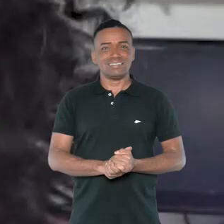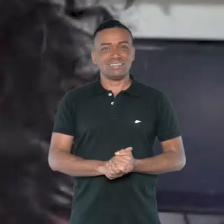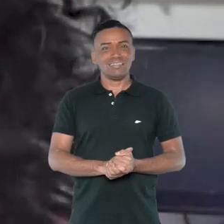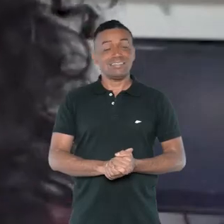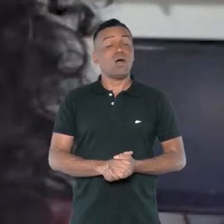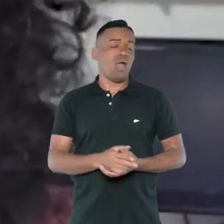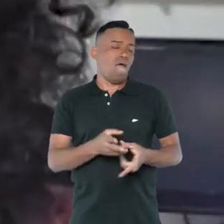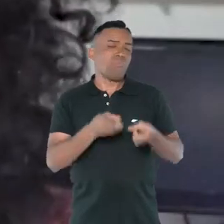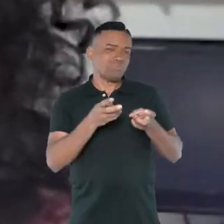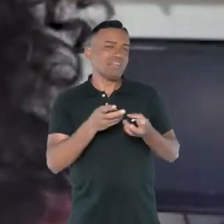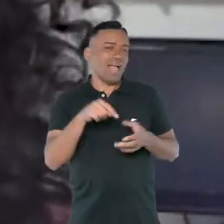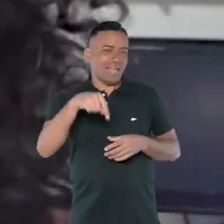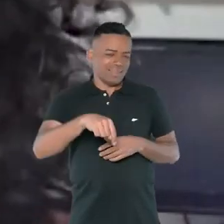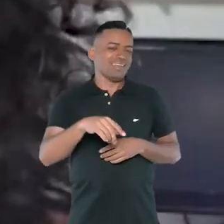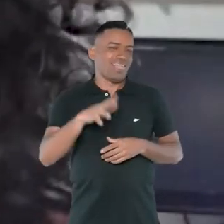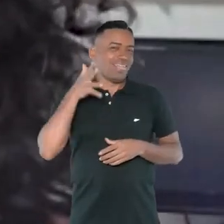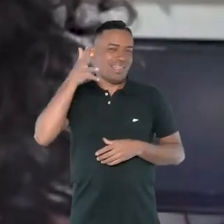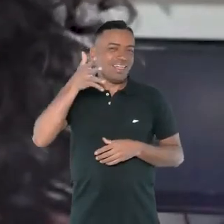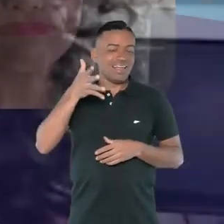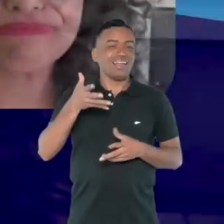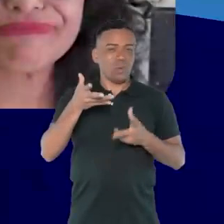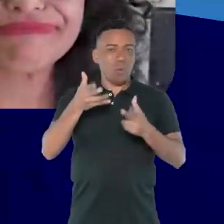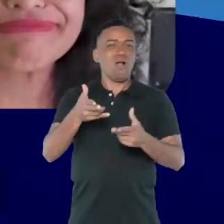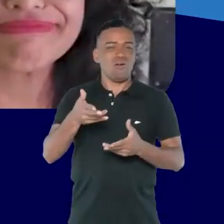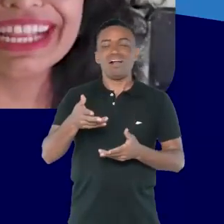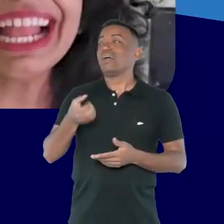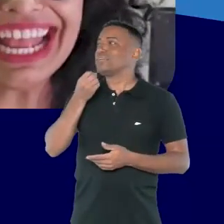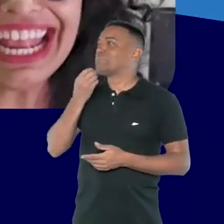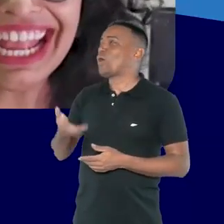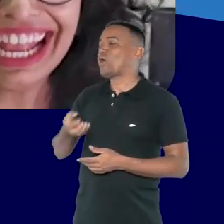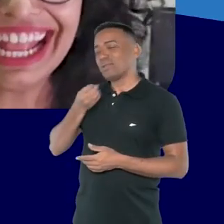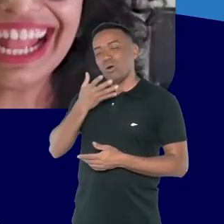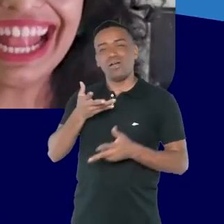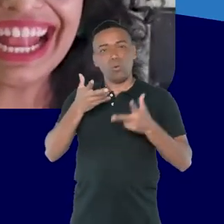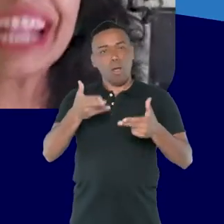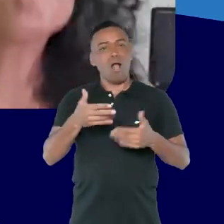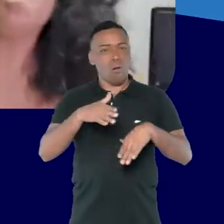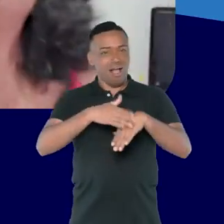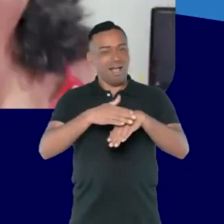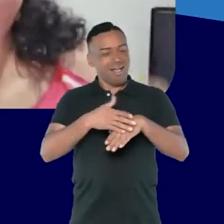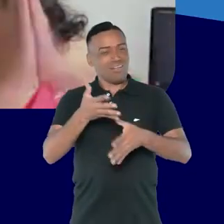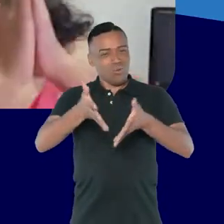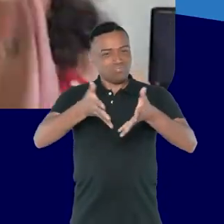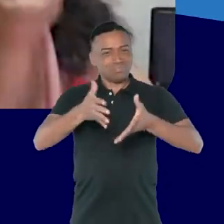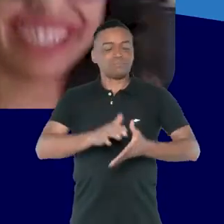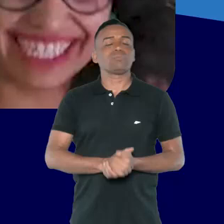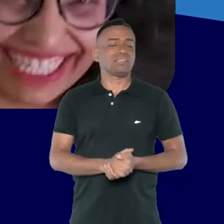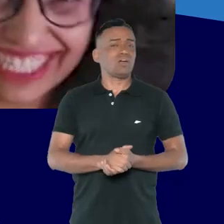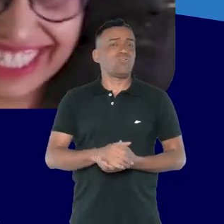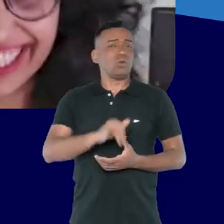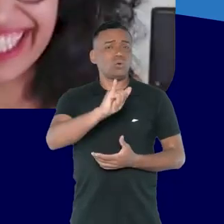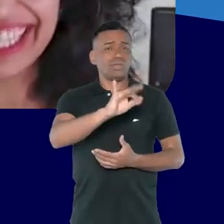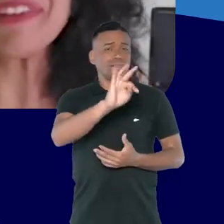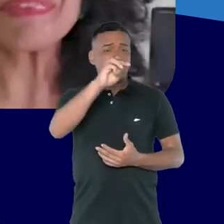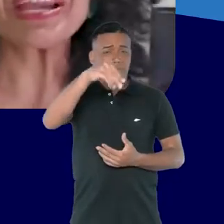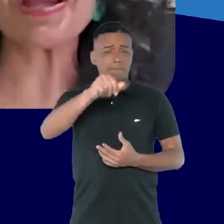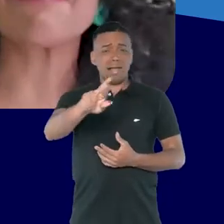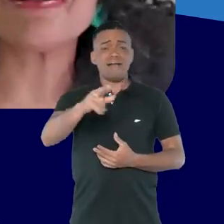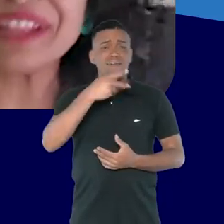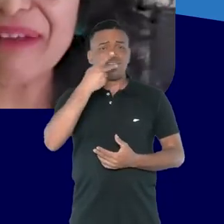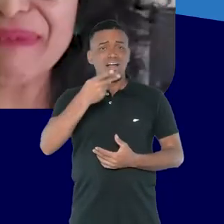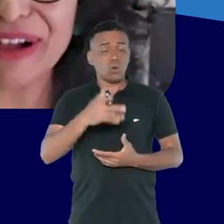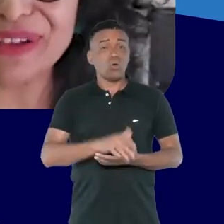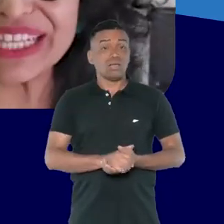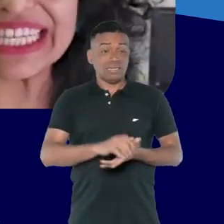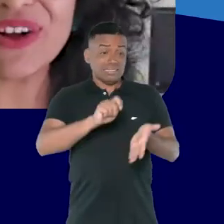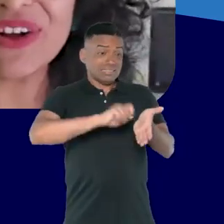pegada e tal. Mas a maioria é igual a você, viu? Que a gente escuta aqui. Que bom. Ai, que bom. E